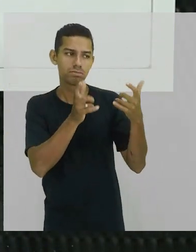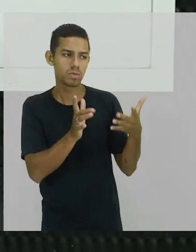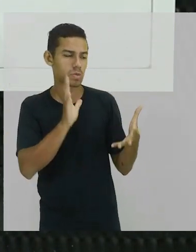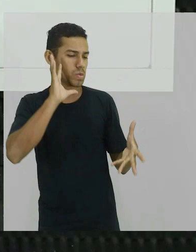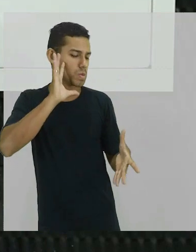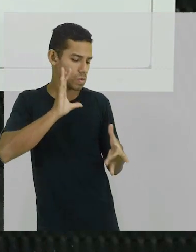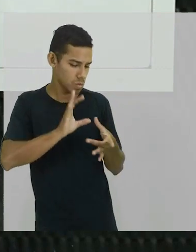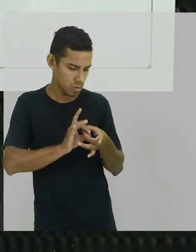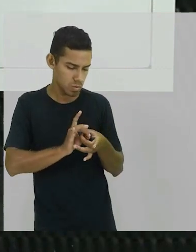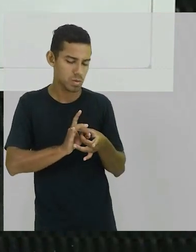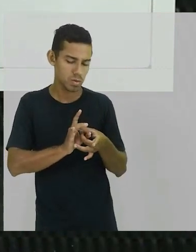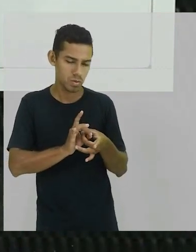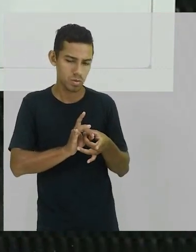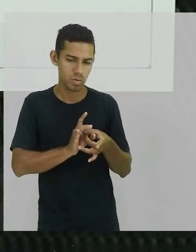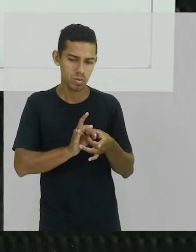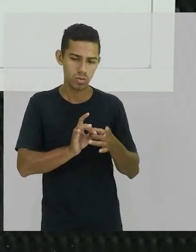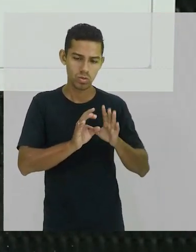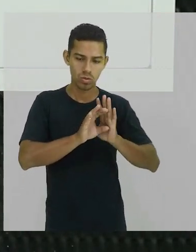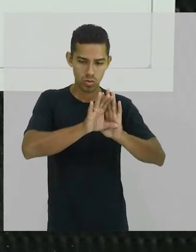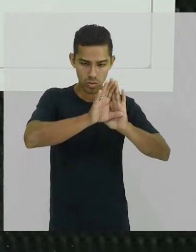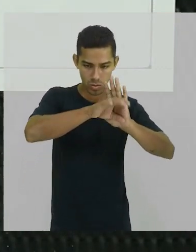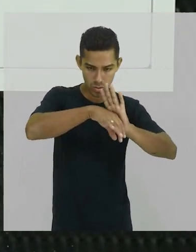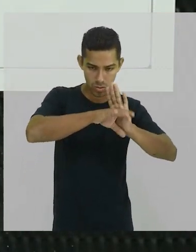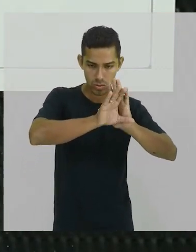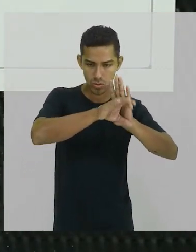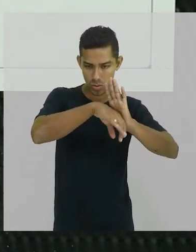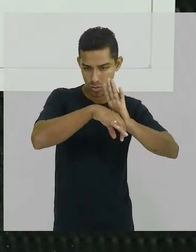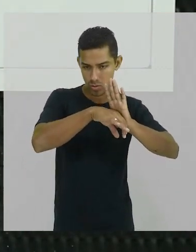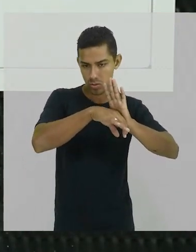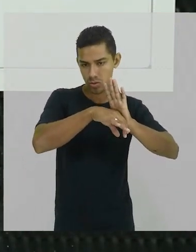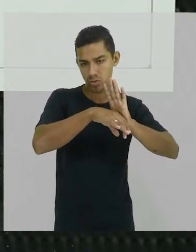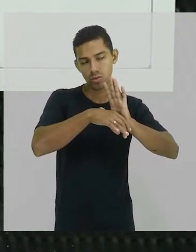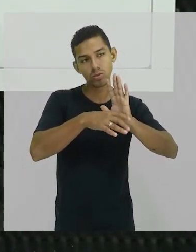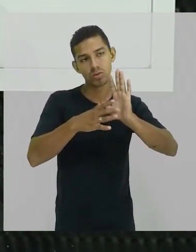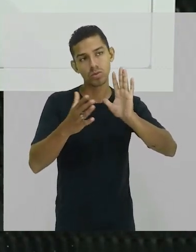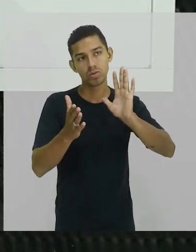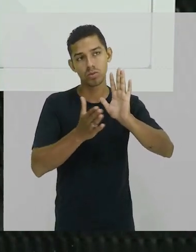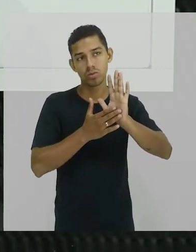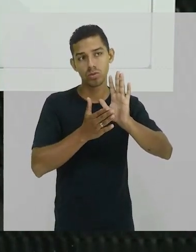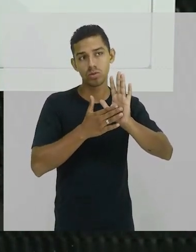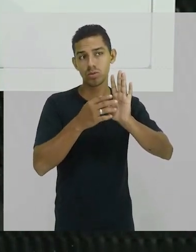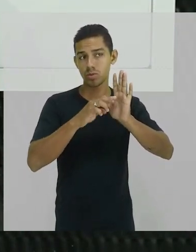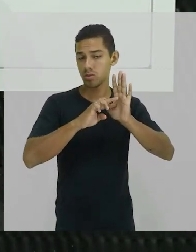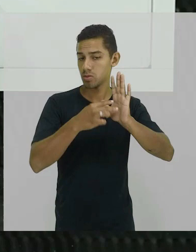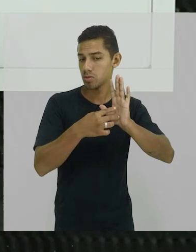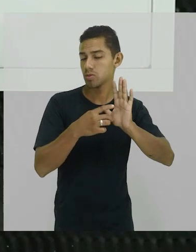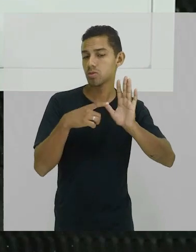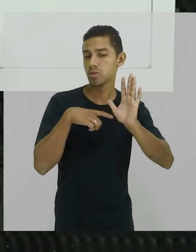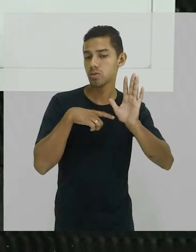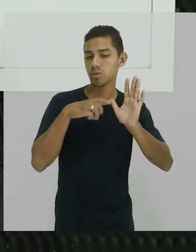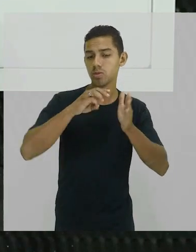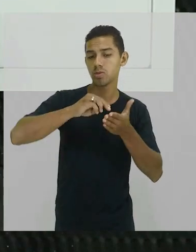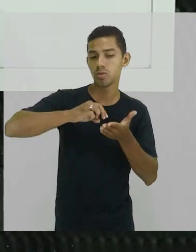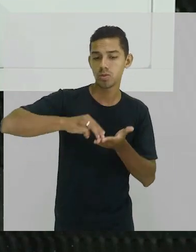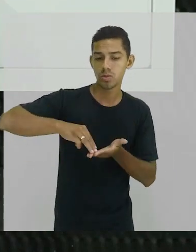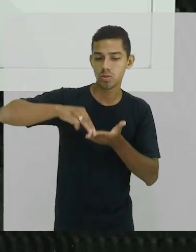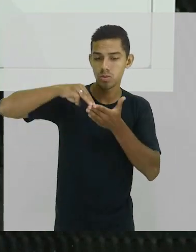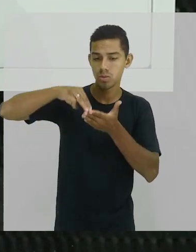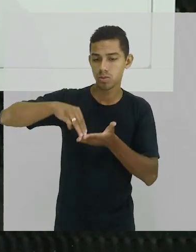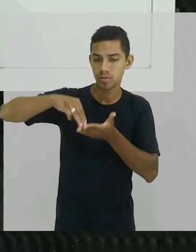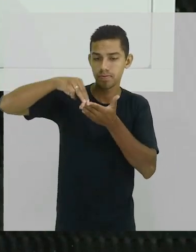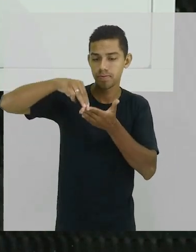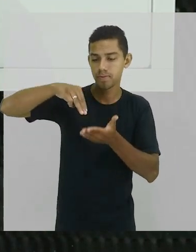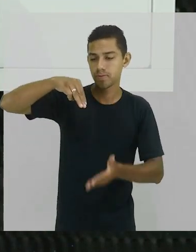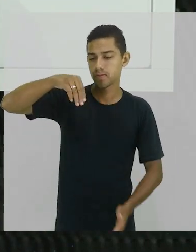conseguir ancorar esse conceito. Matéria, certo? É tudo aquilo que tem massa, né? E ocupa um lugar no